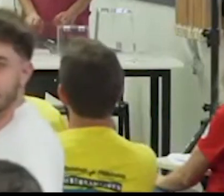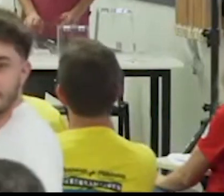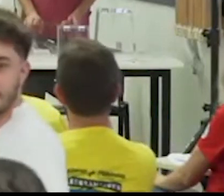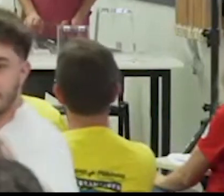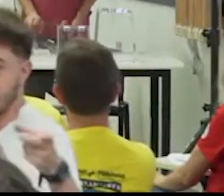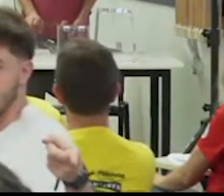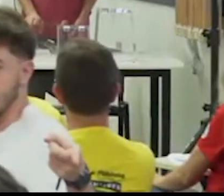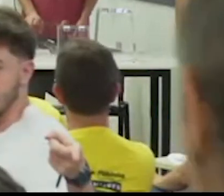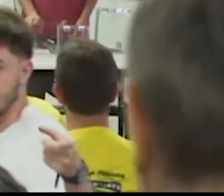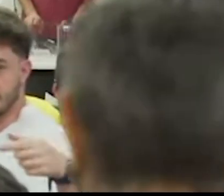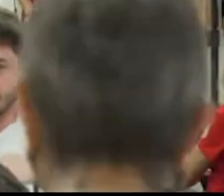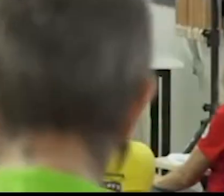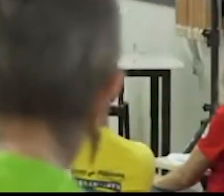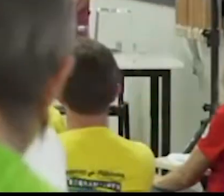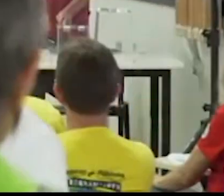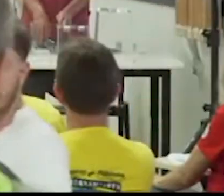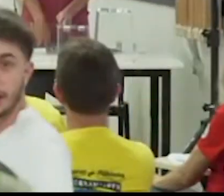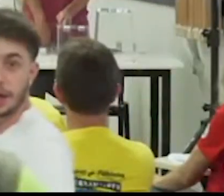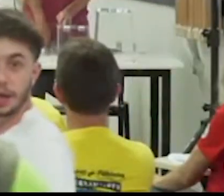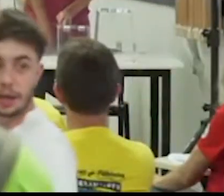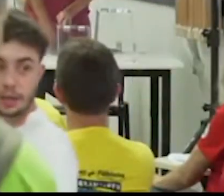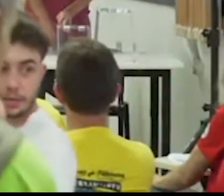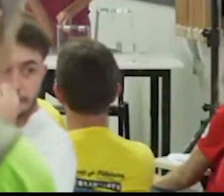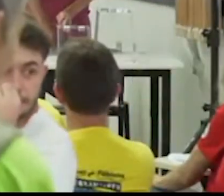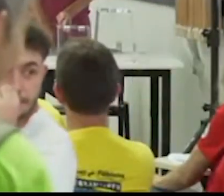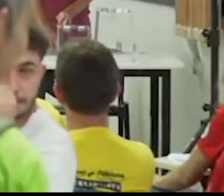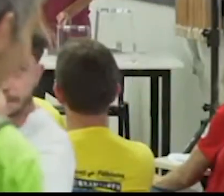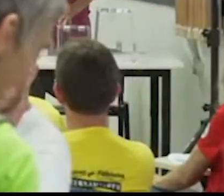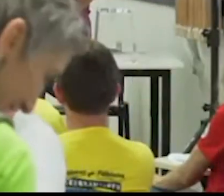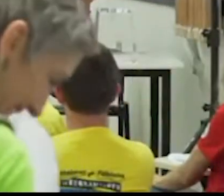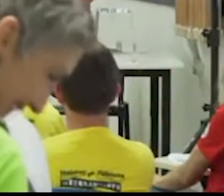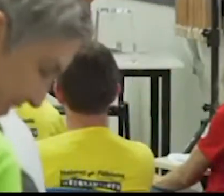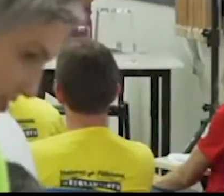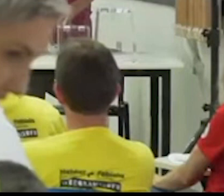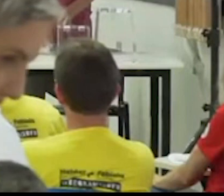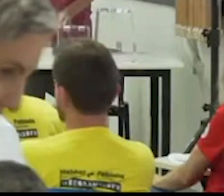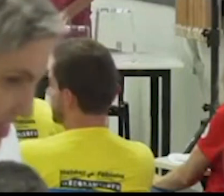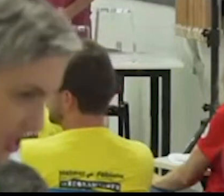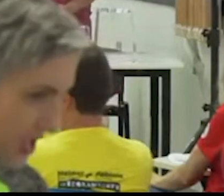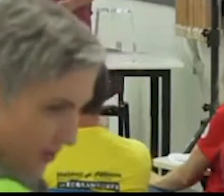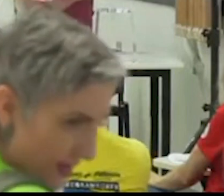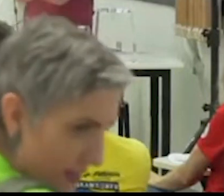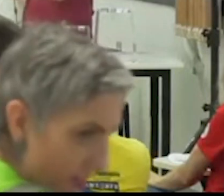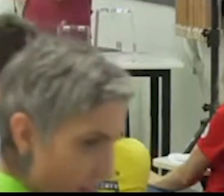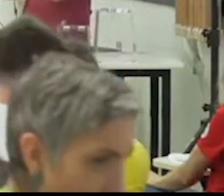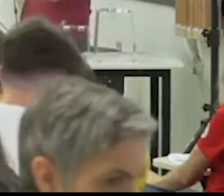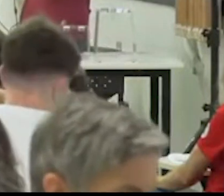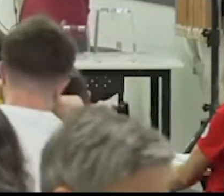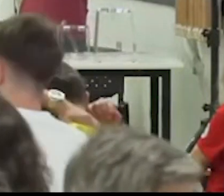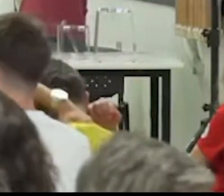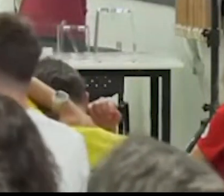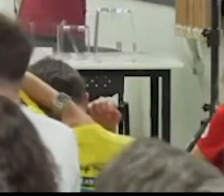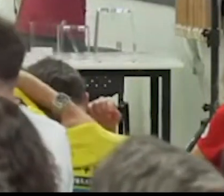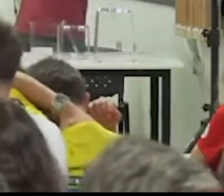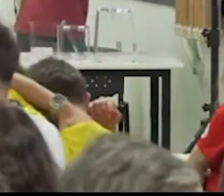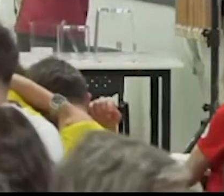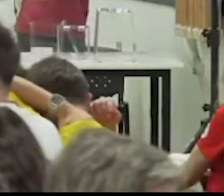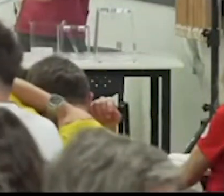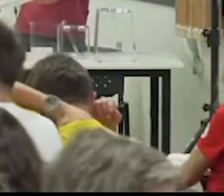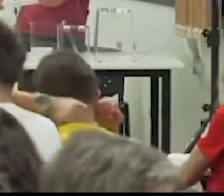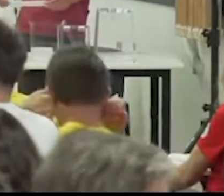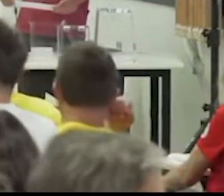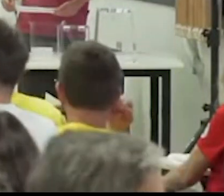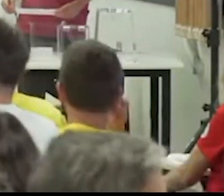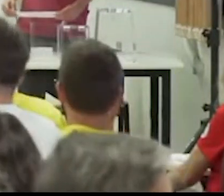Com apenas duas chapas restantes na disputa, o debate realizado no campus Monte Carmelo marcou um momento crucial